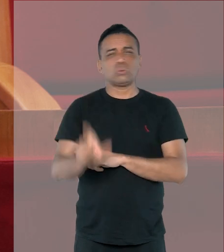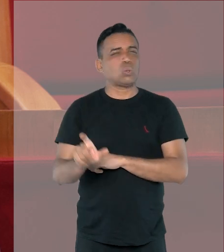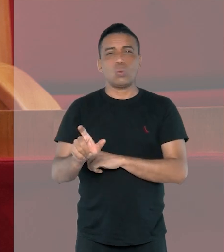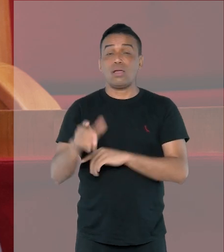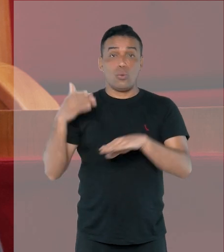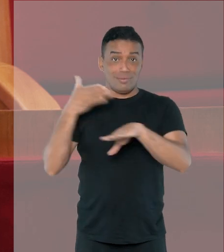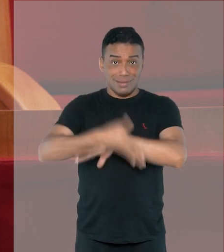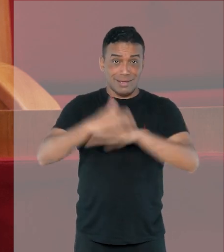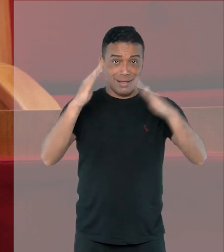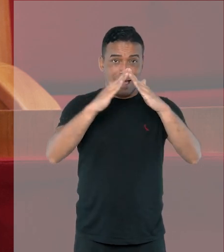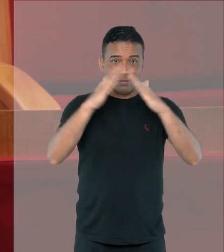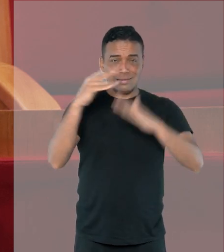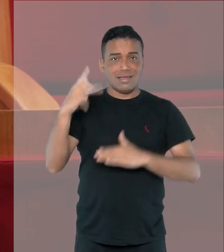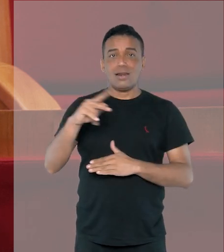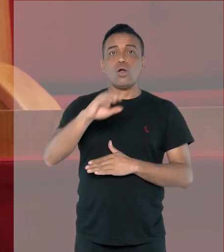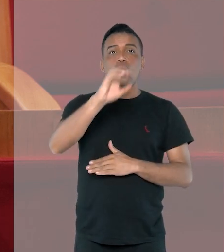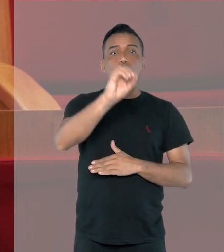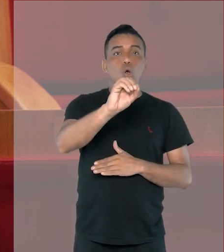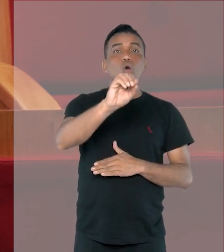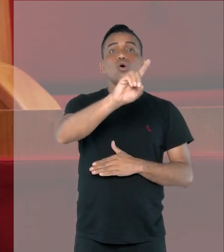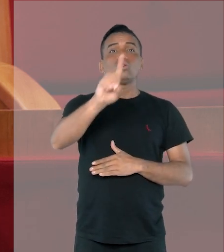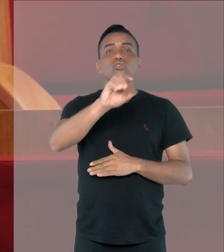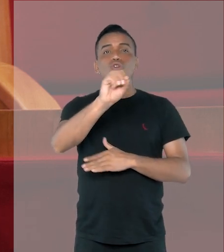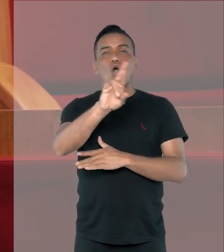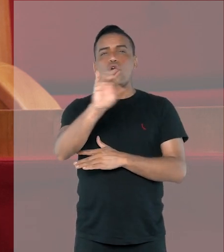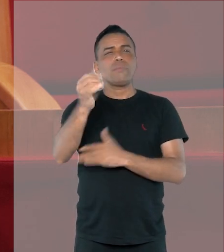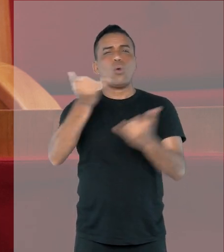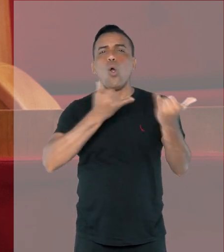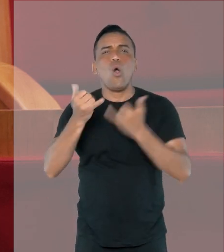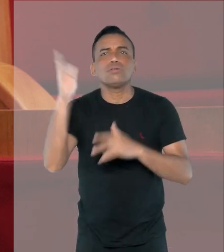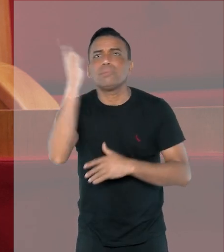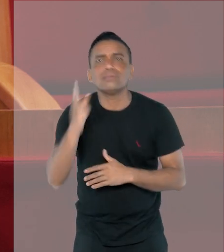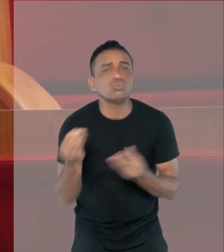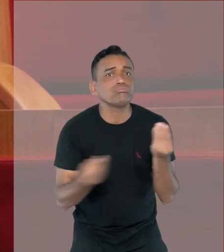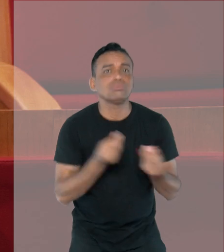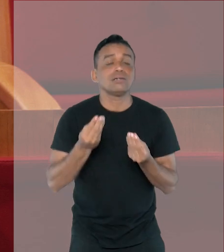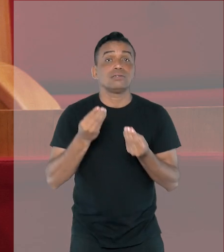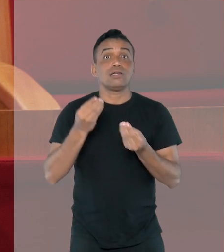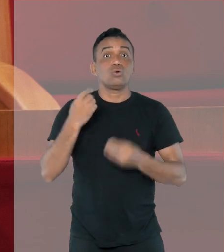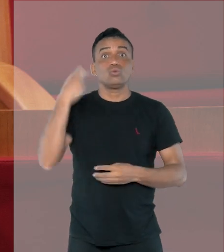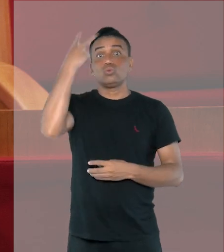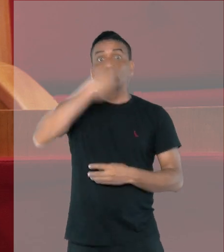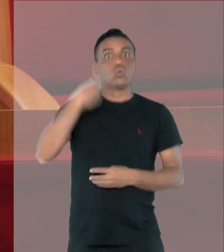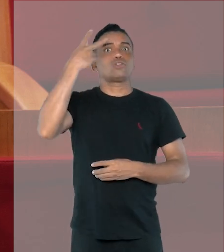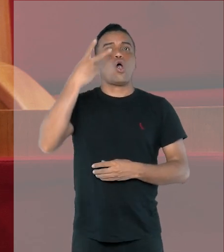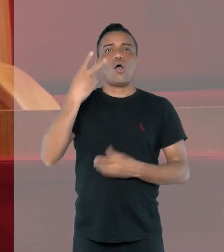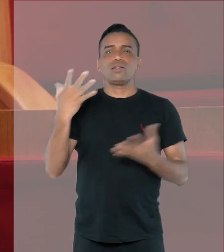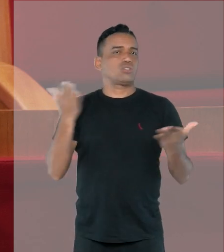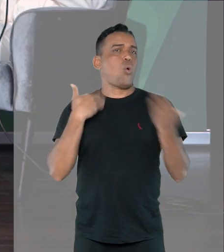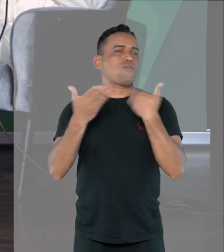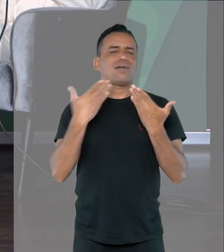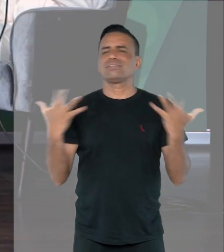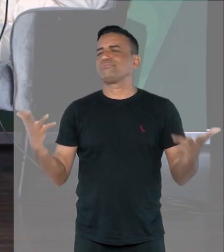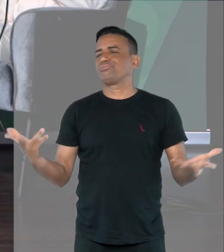falou: Osório, entra e me conta tudo do Brasil. Foi uma conversa de 2 horas, foi fantástico isso. Olha, doutor